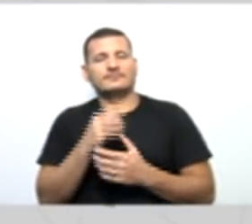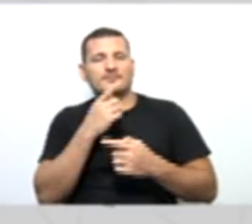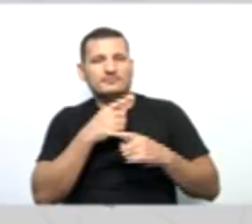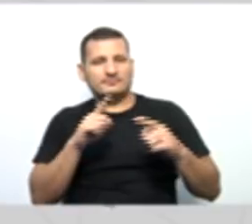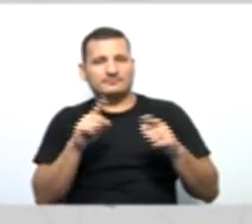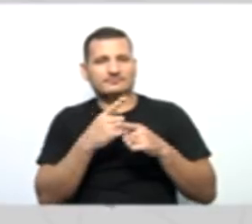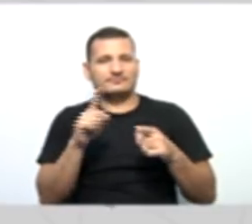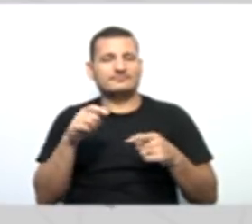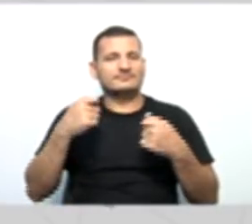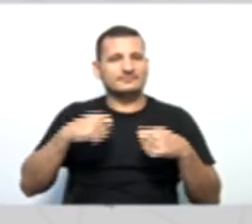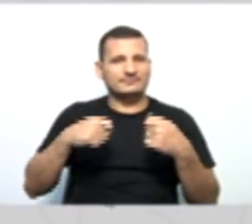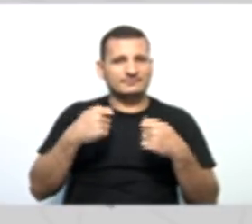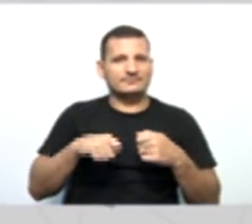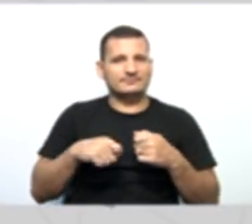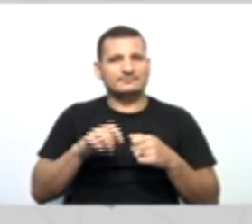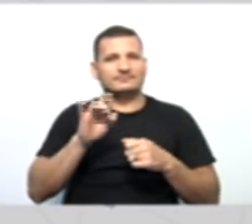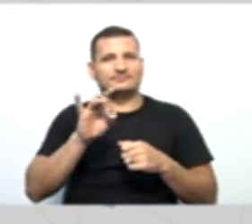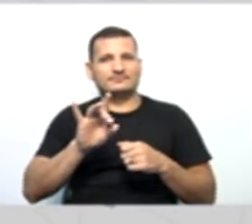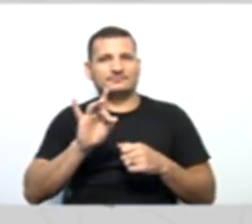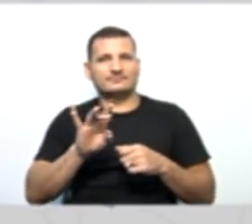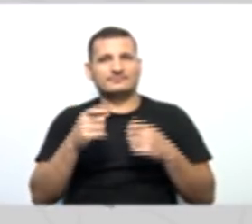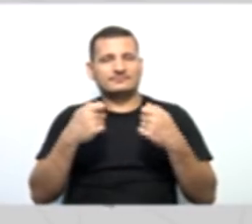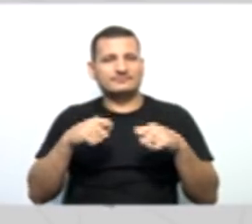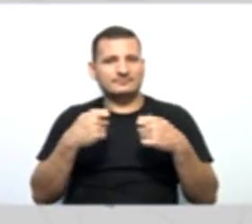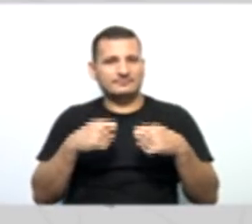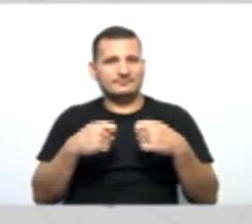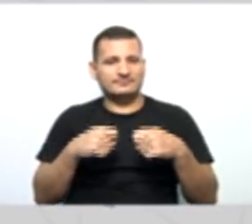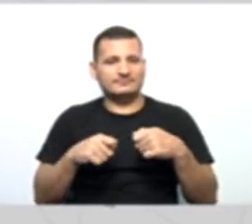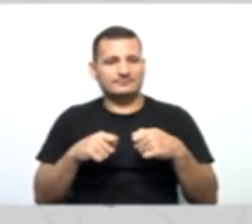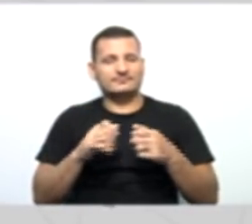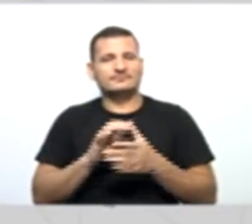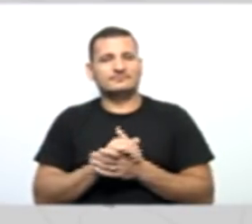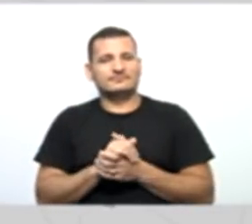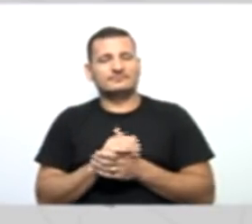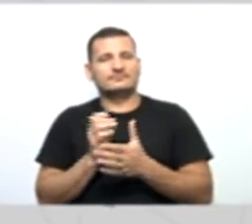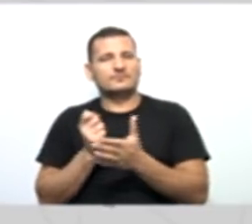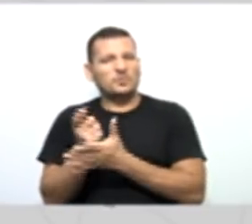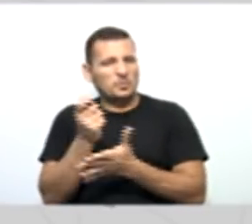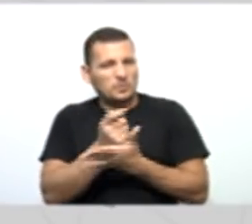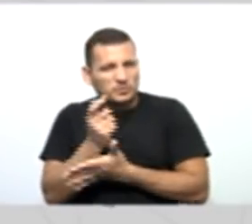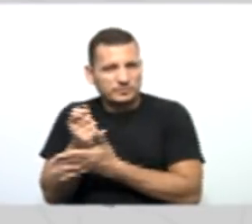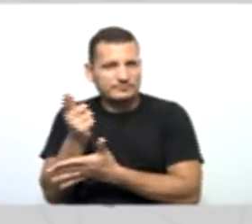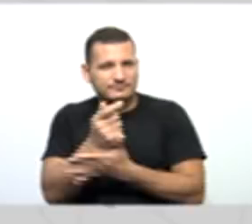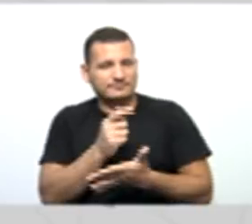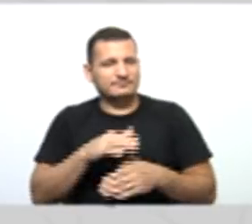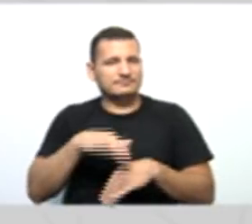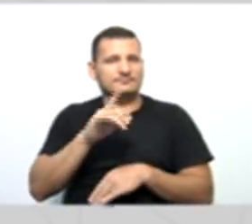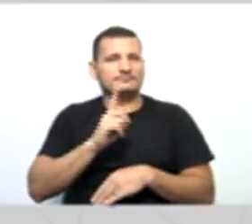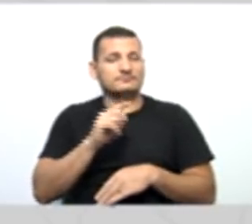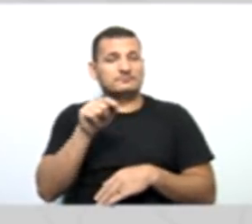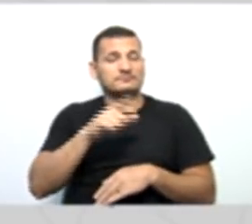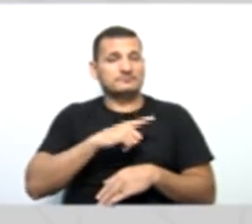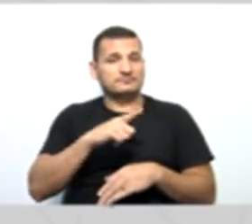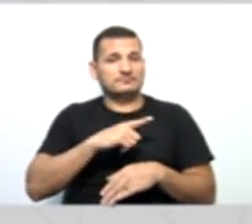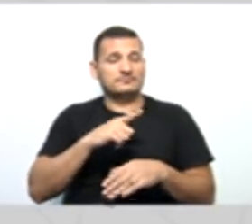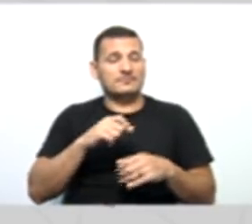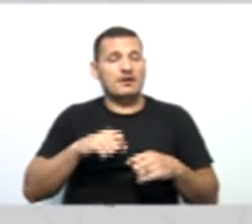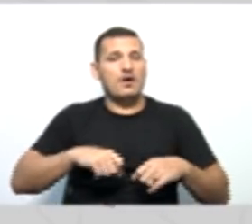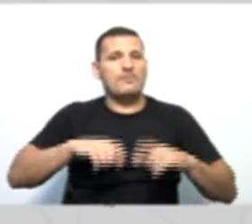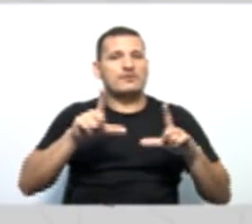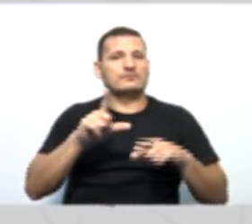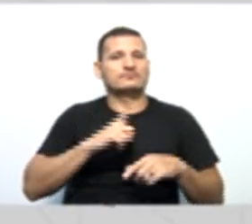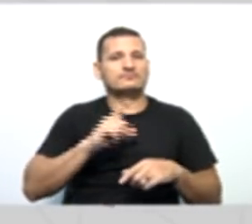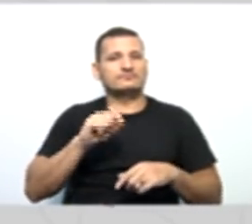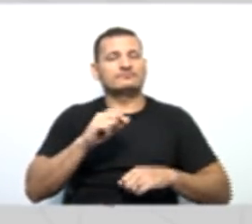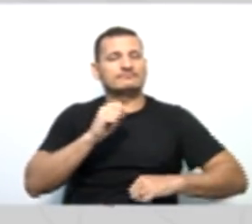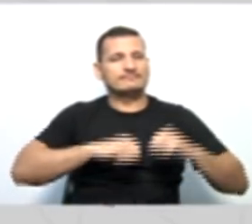muito legal. Necessário, somente o necessário, não é? Nada de comprar demais. Isso você aumenta a produtividade.